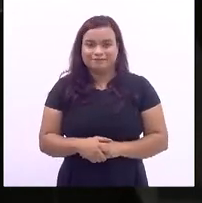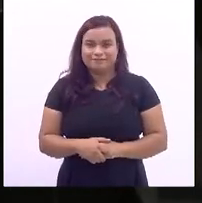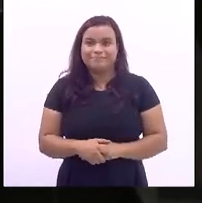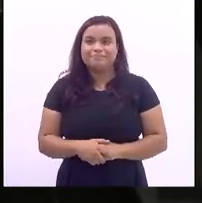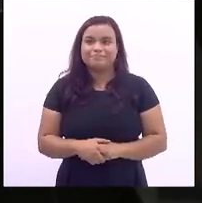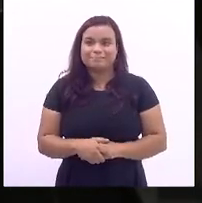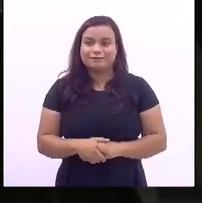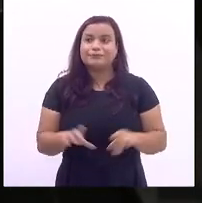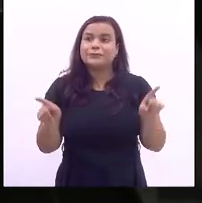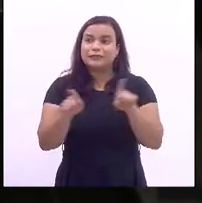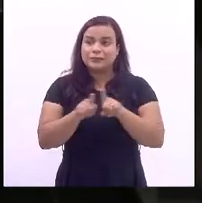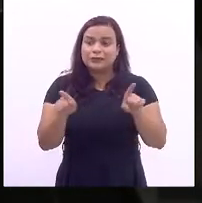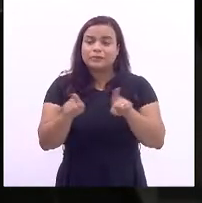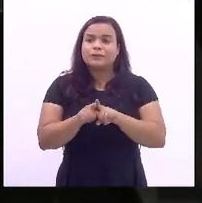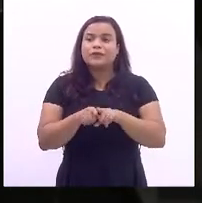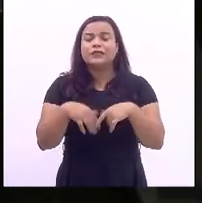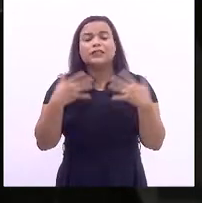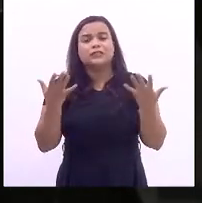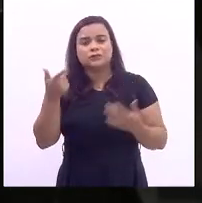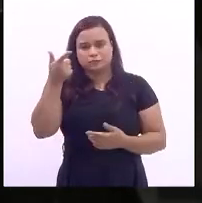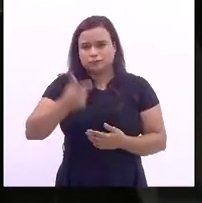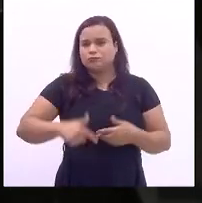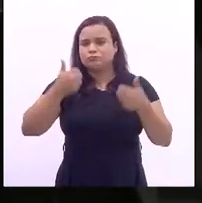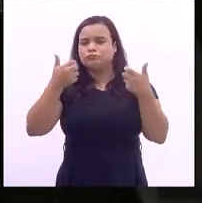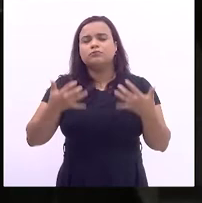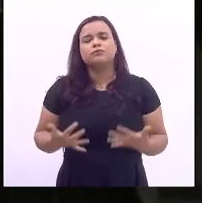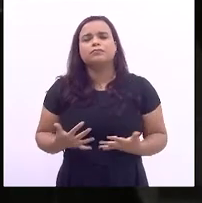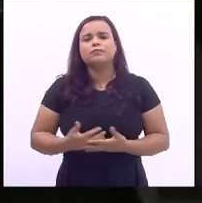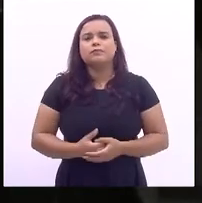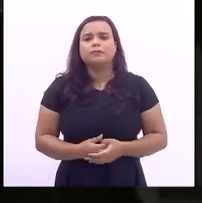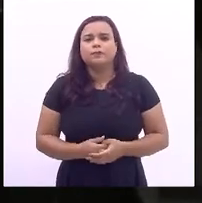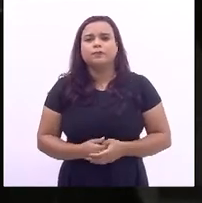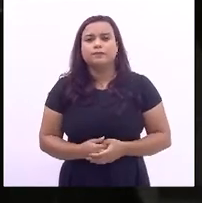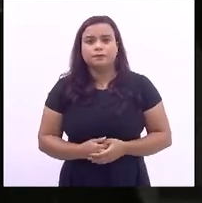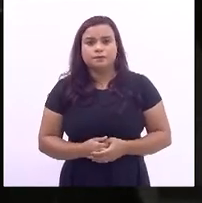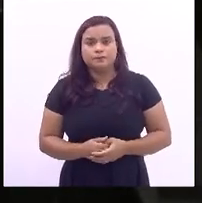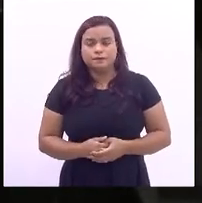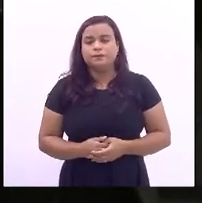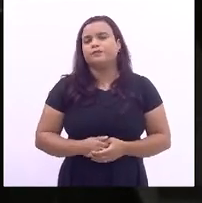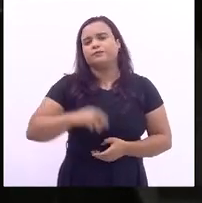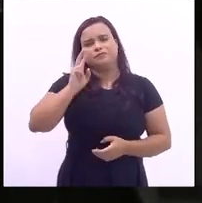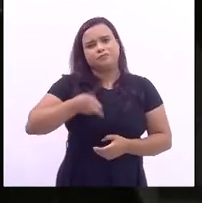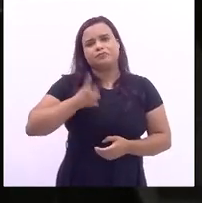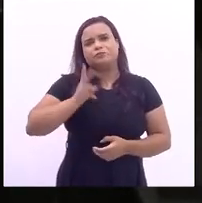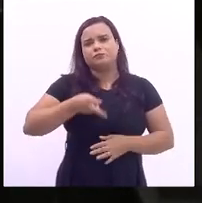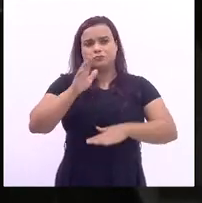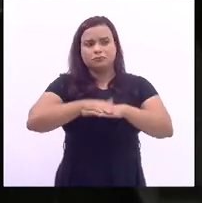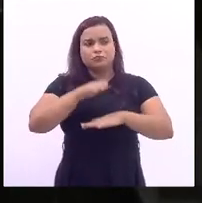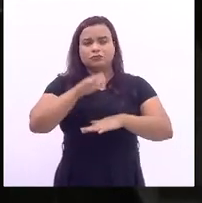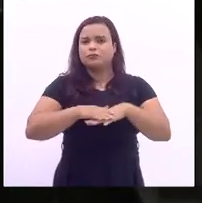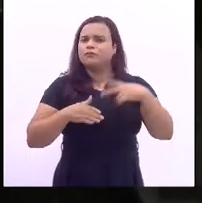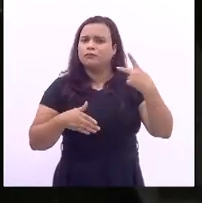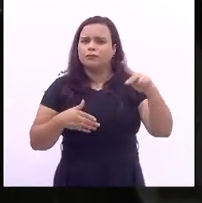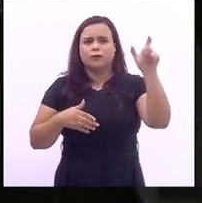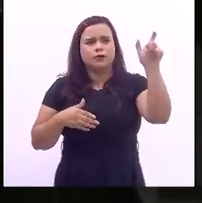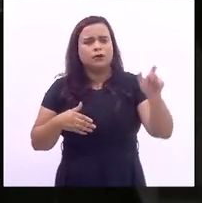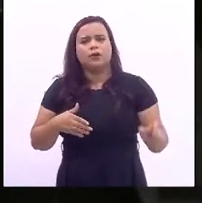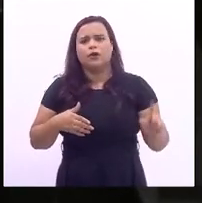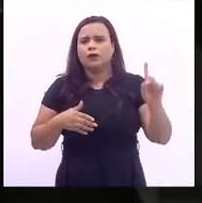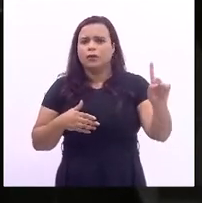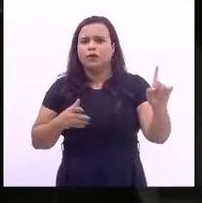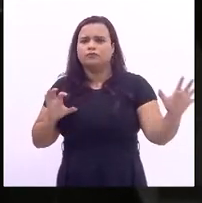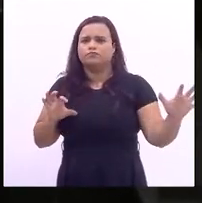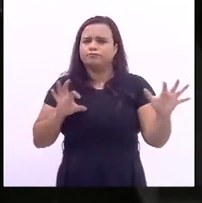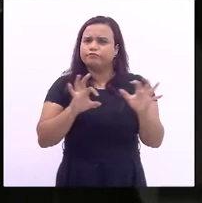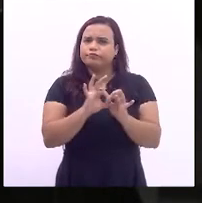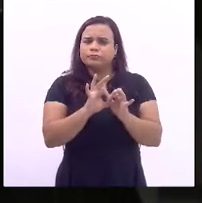e além do mais senhora presidente e sempre foi ele é um filiado